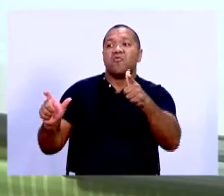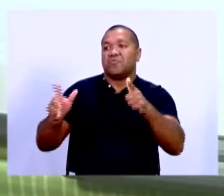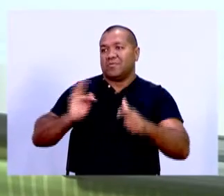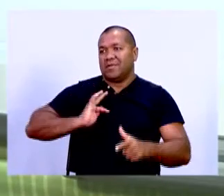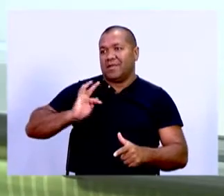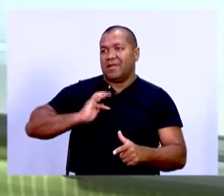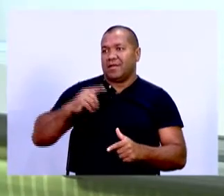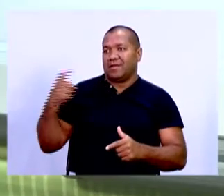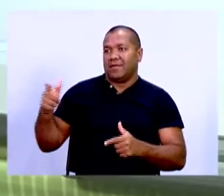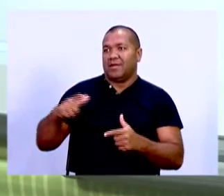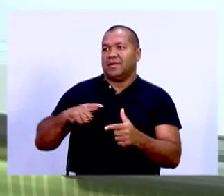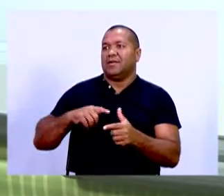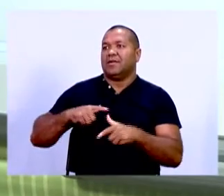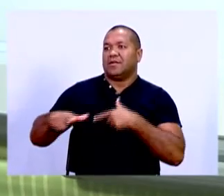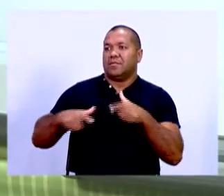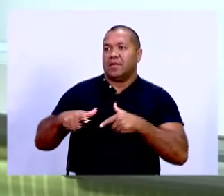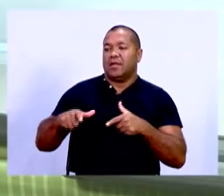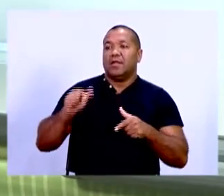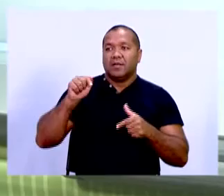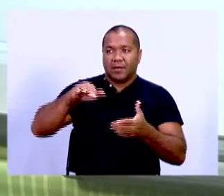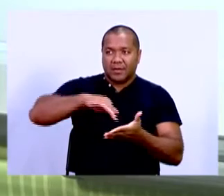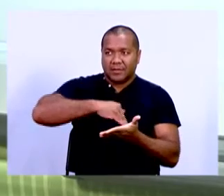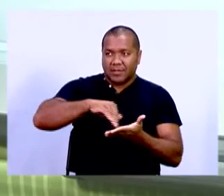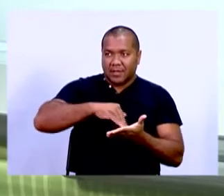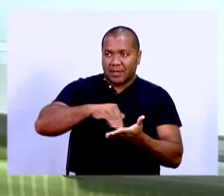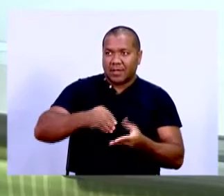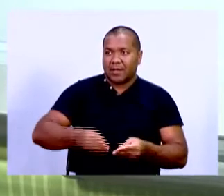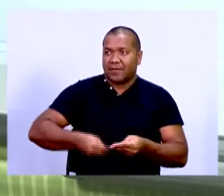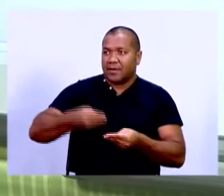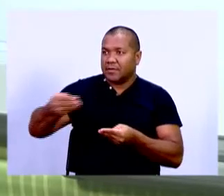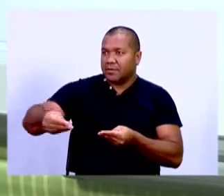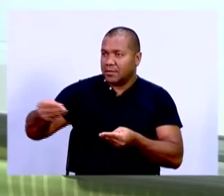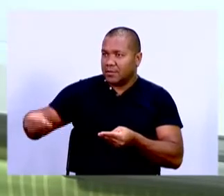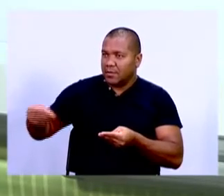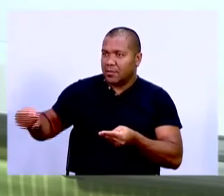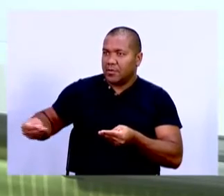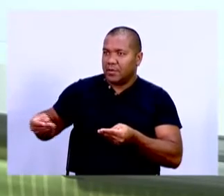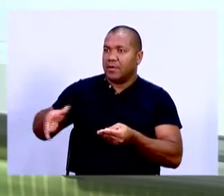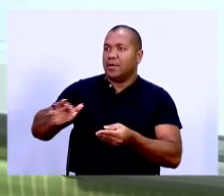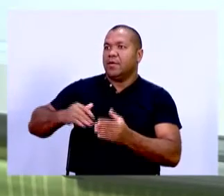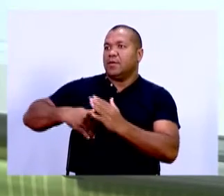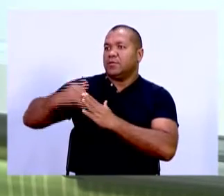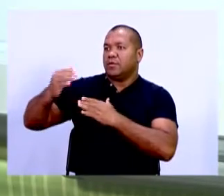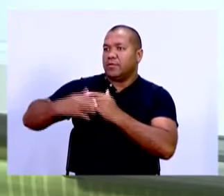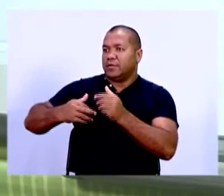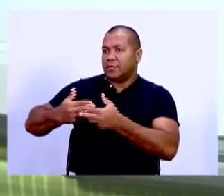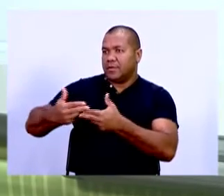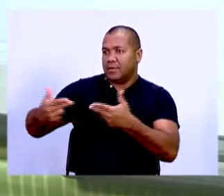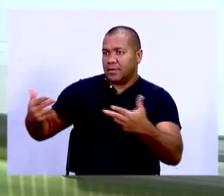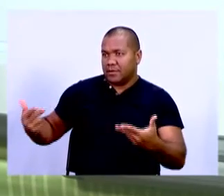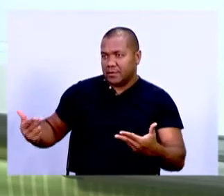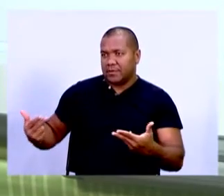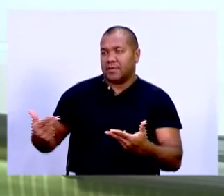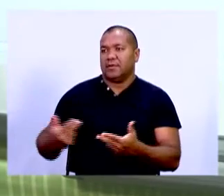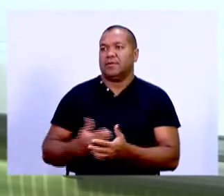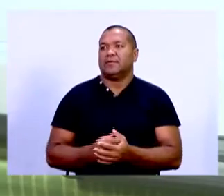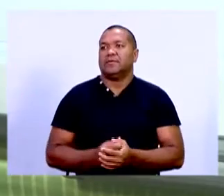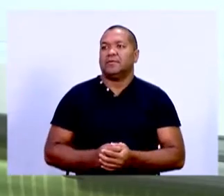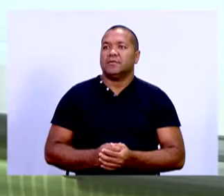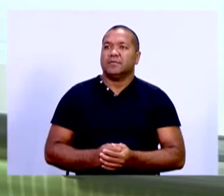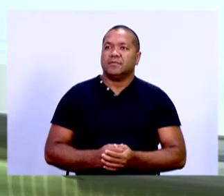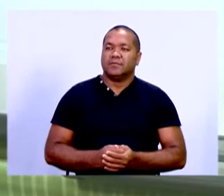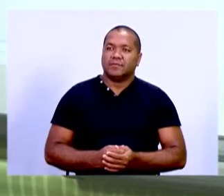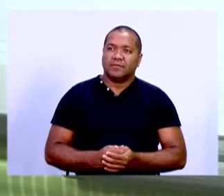tal, certo? É a atendente que vai enviar as ordens de serviço para quem de direito, para os técnicos que são